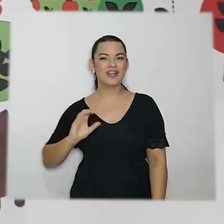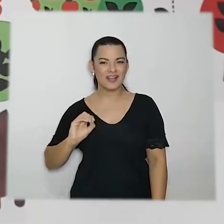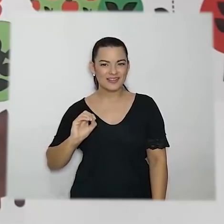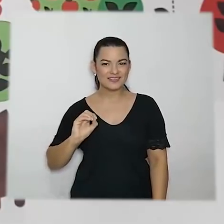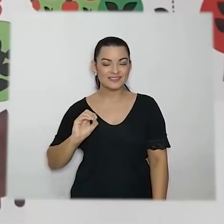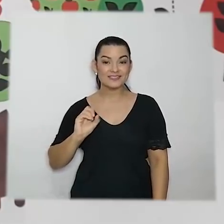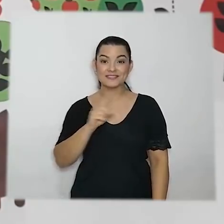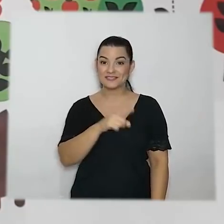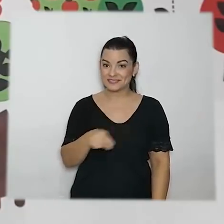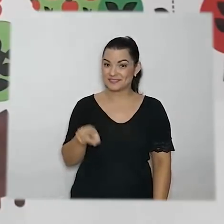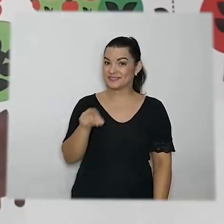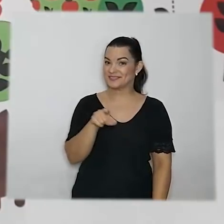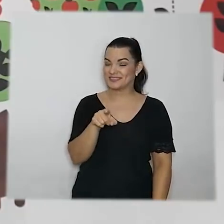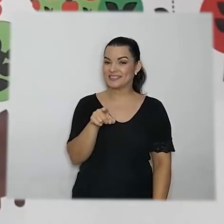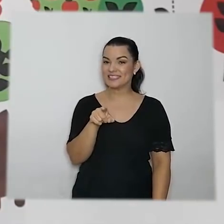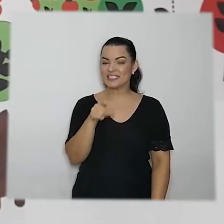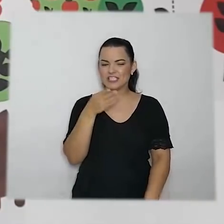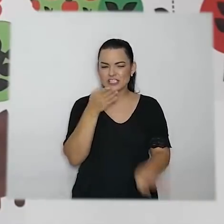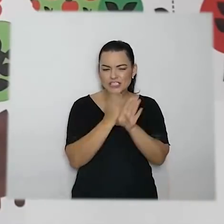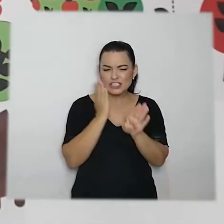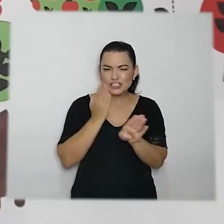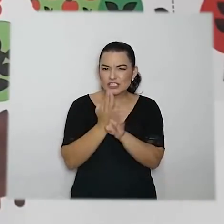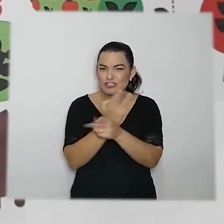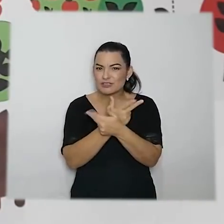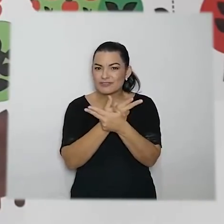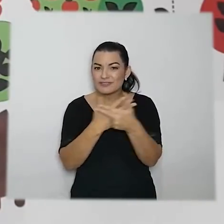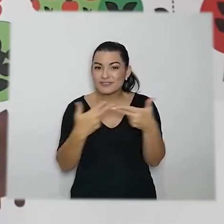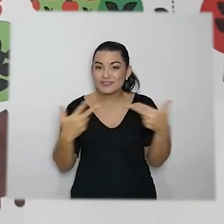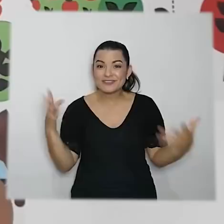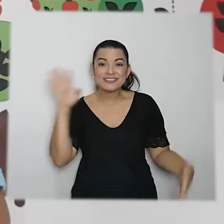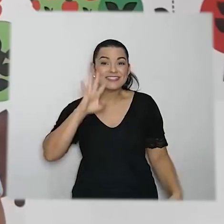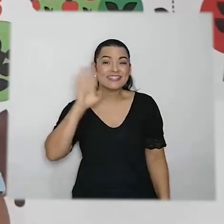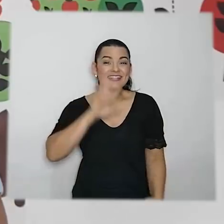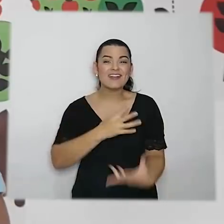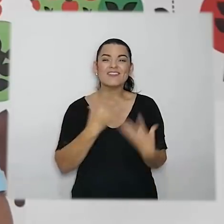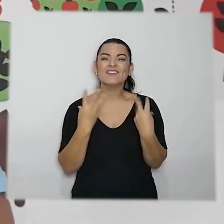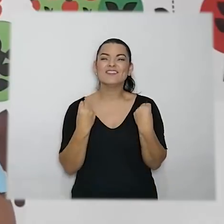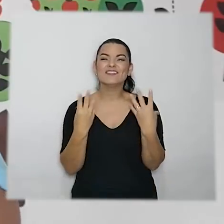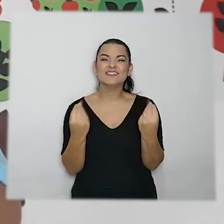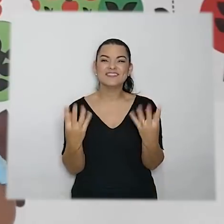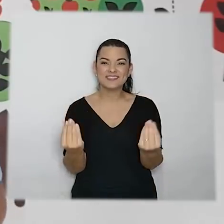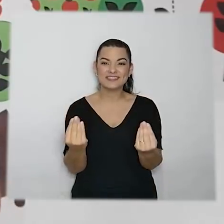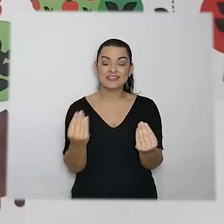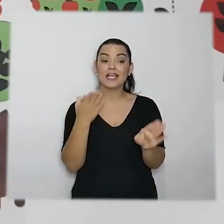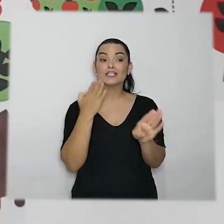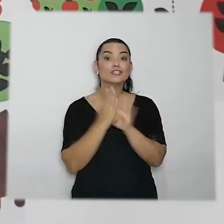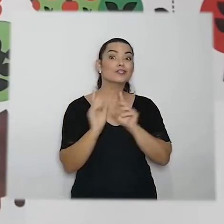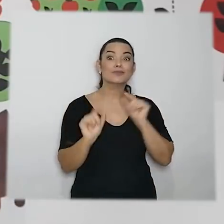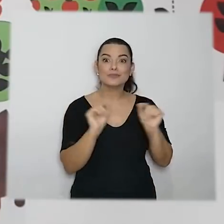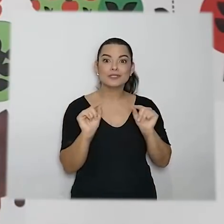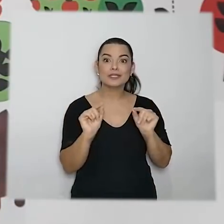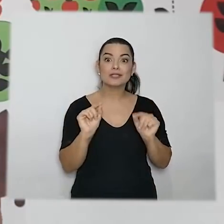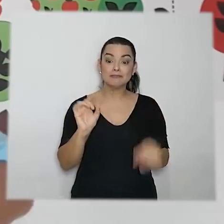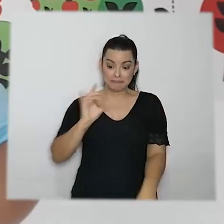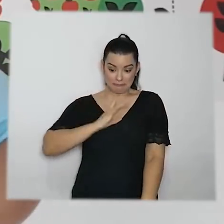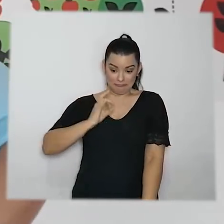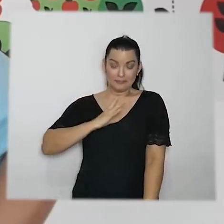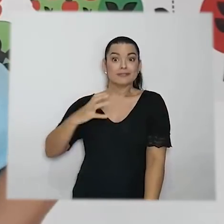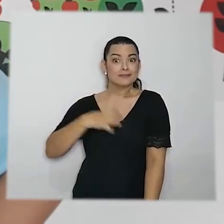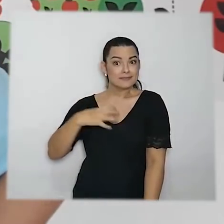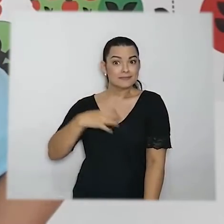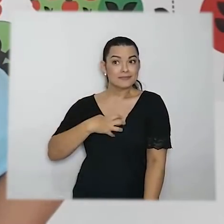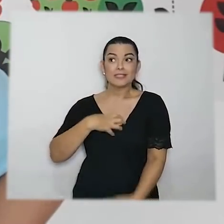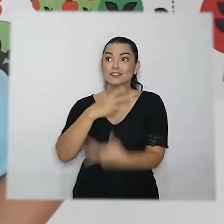vão descobrir muitas coisas legais. Vamos descobrir que temos medo até